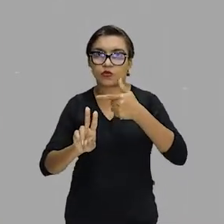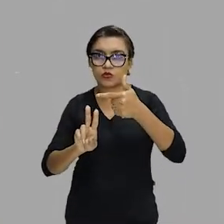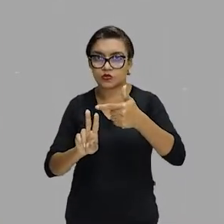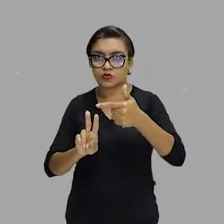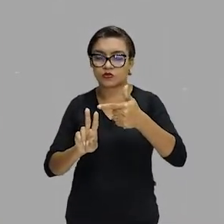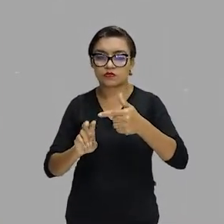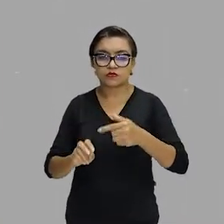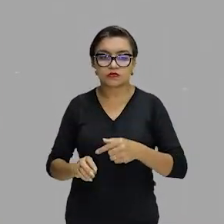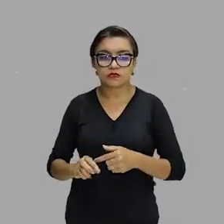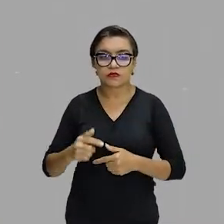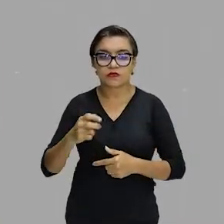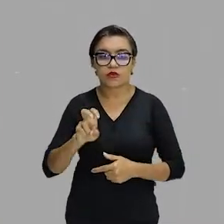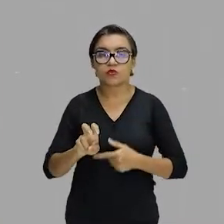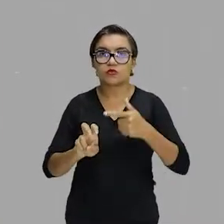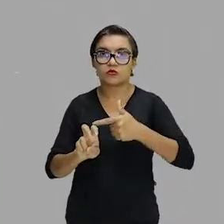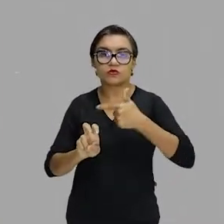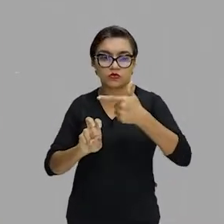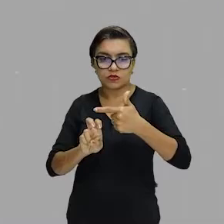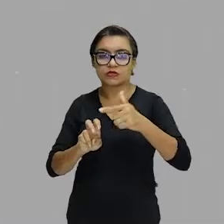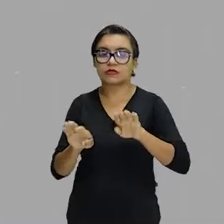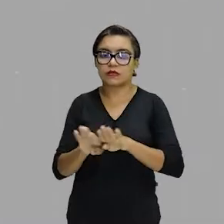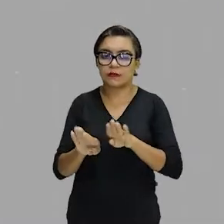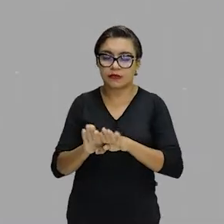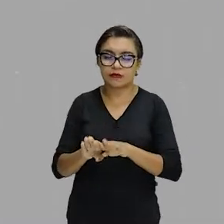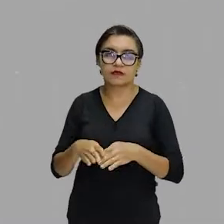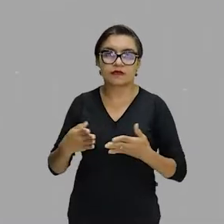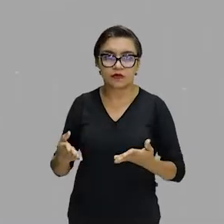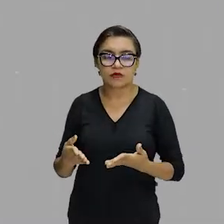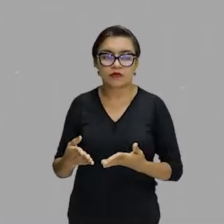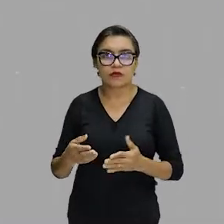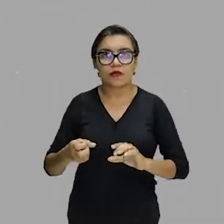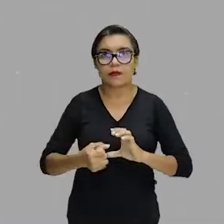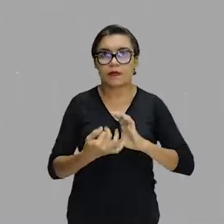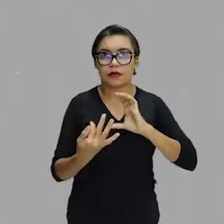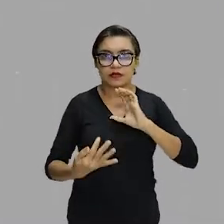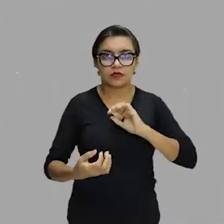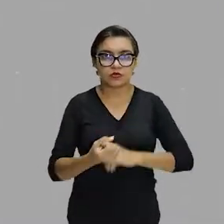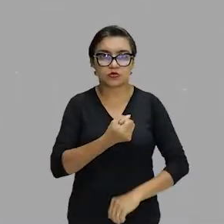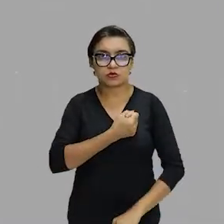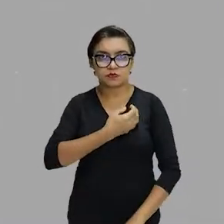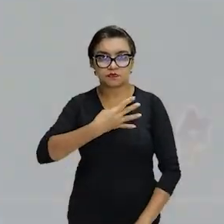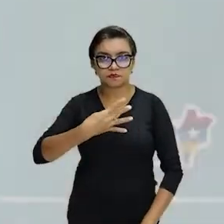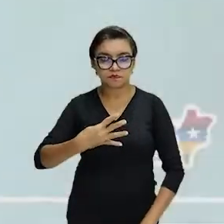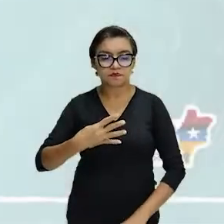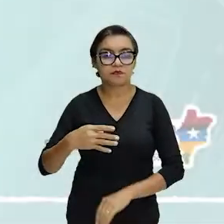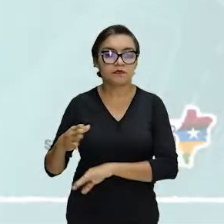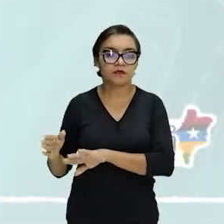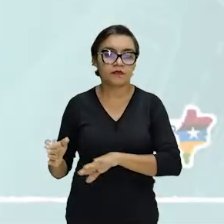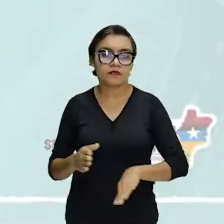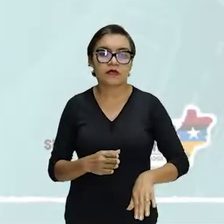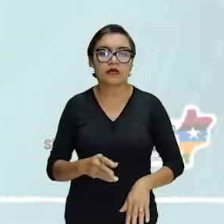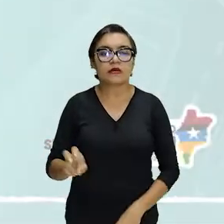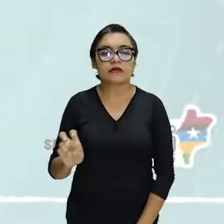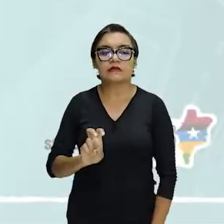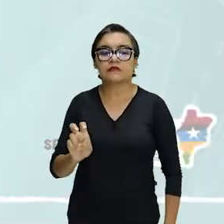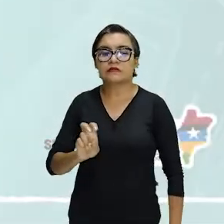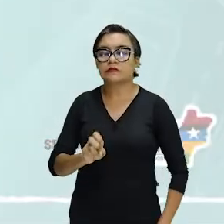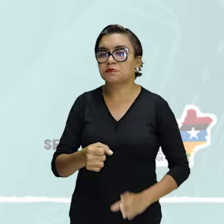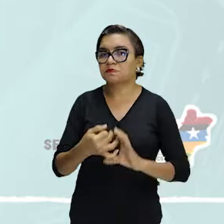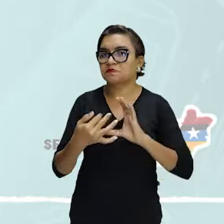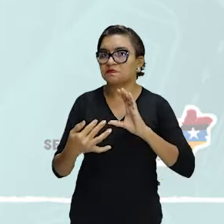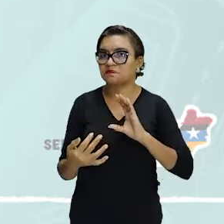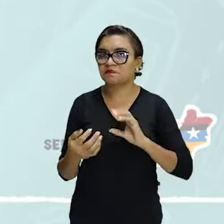tá? E aí, comprova a propriedade de número 4. Vamos agora para a quinta